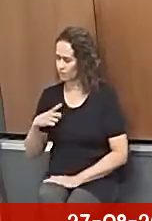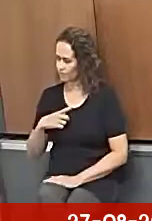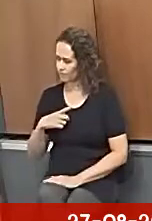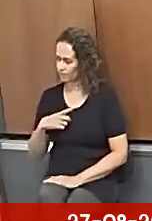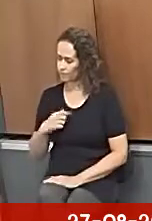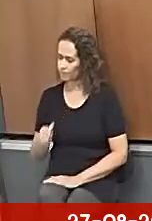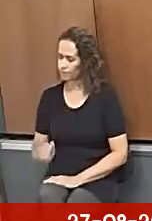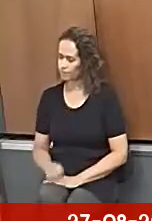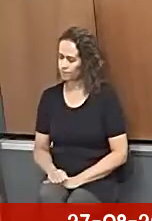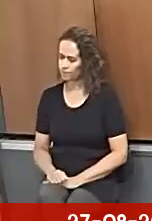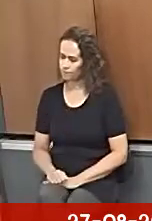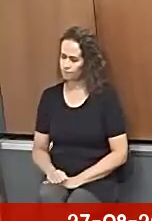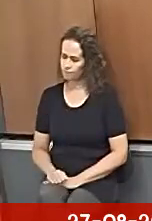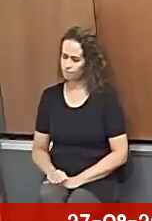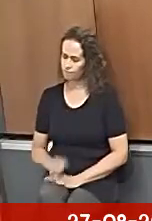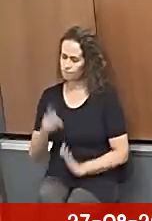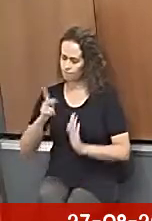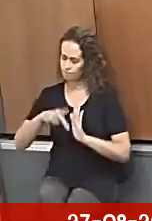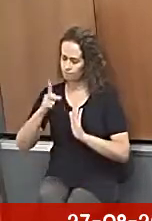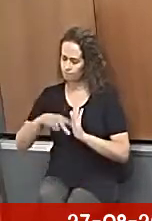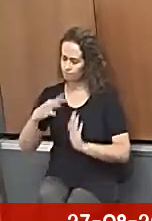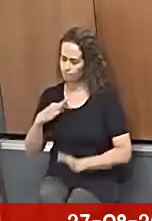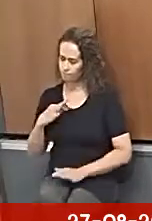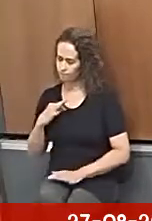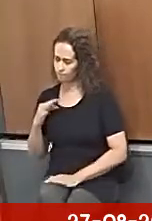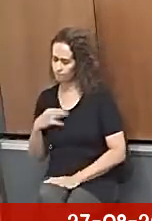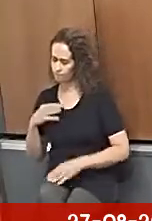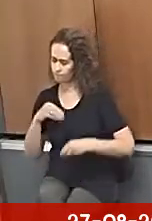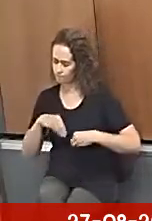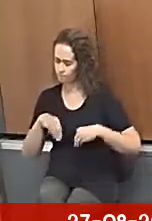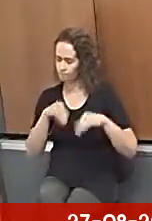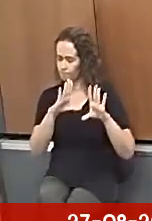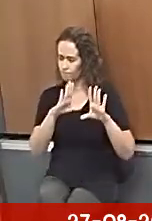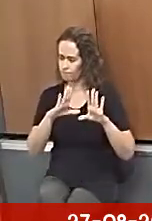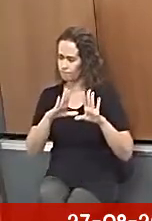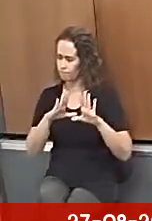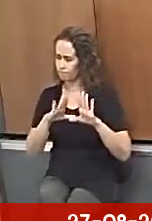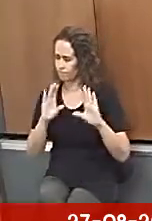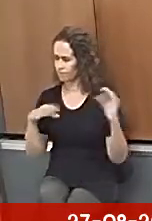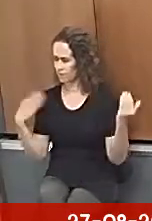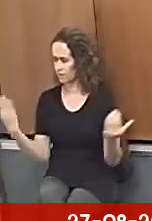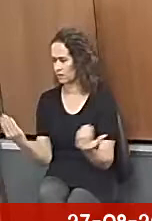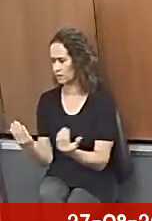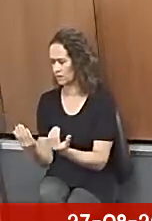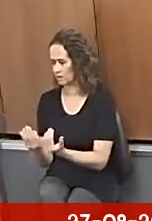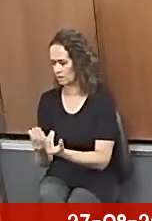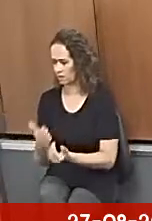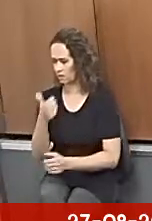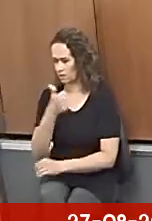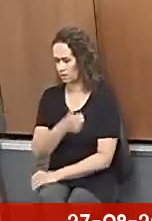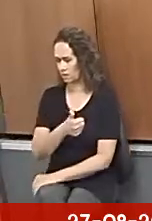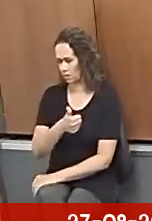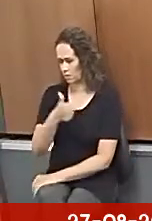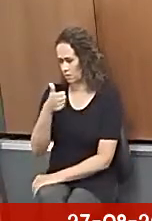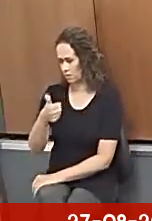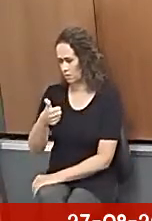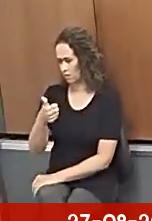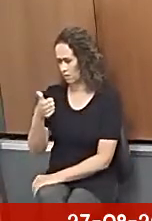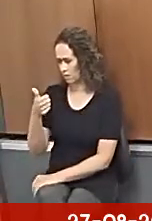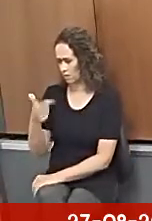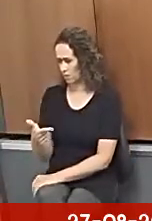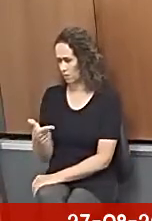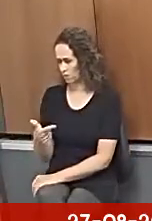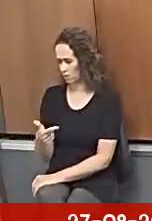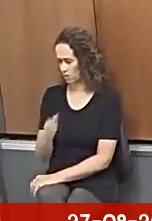de voluntariados levar para o mineirão há alguns meses atrás 112 refugiados de 28 países